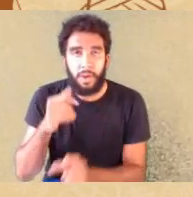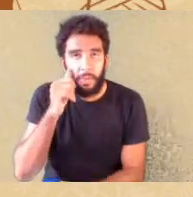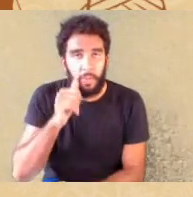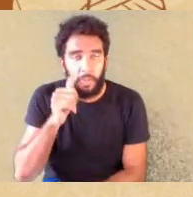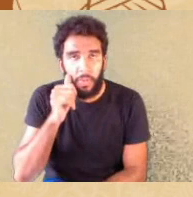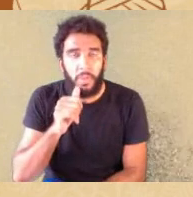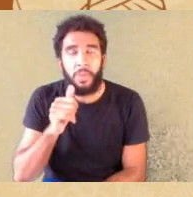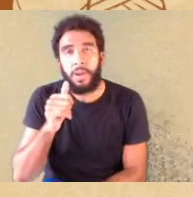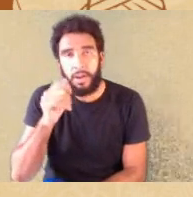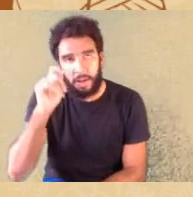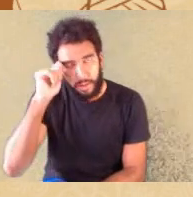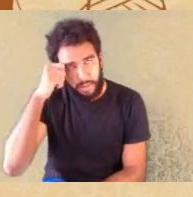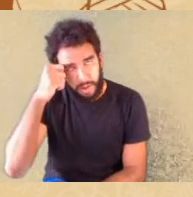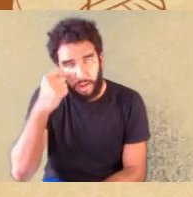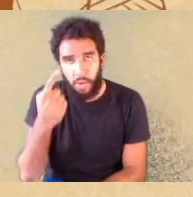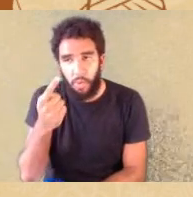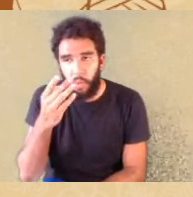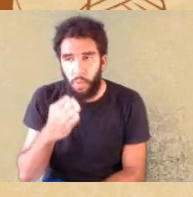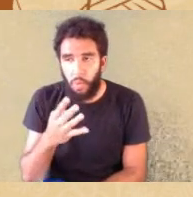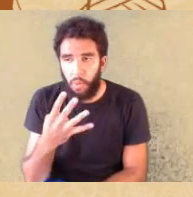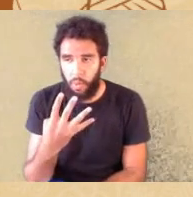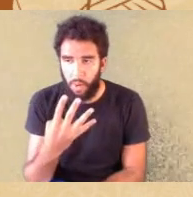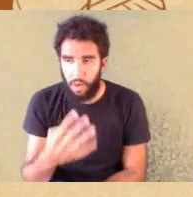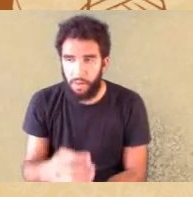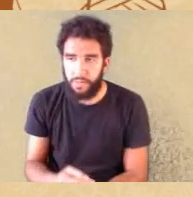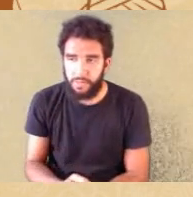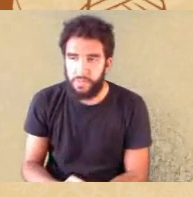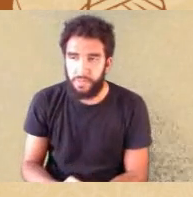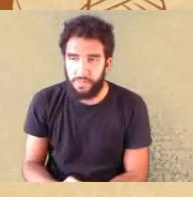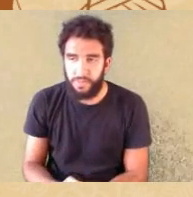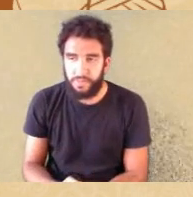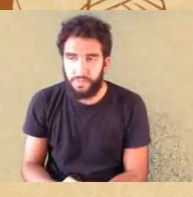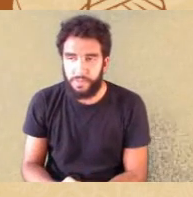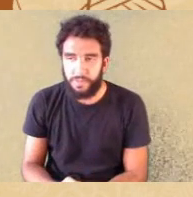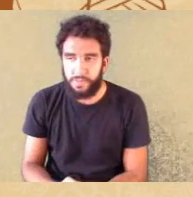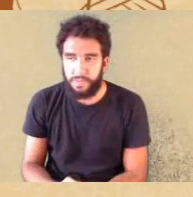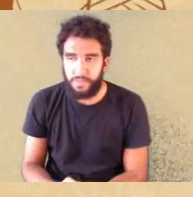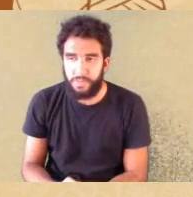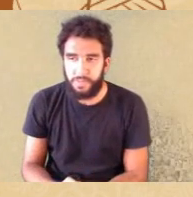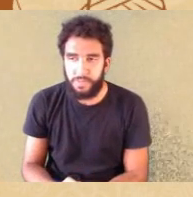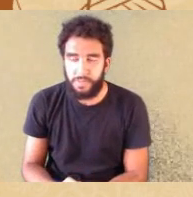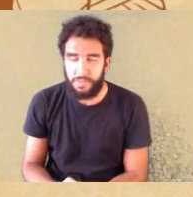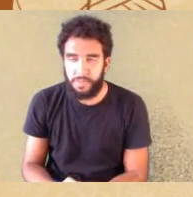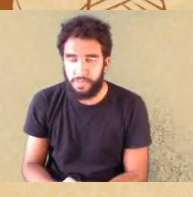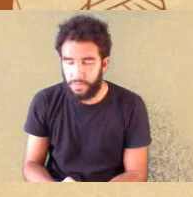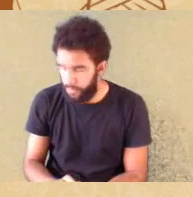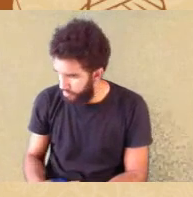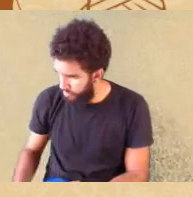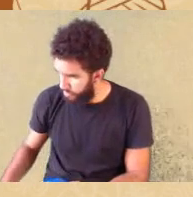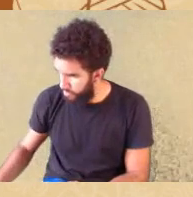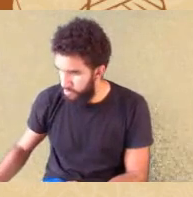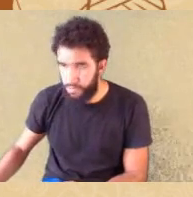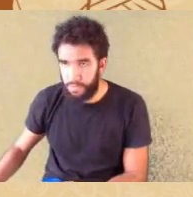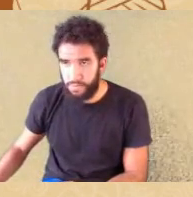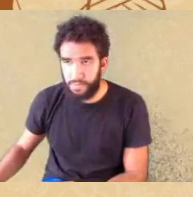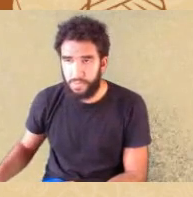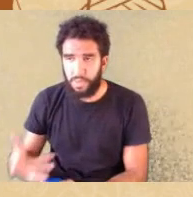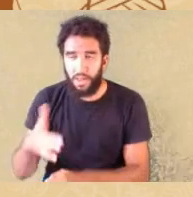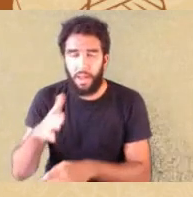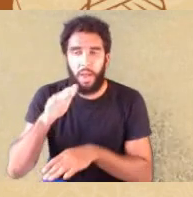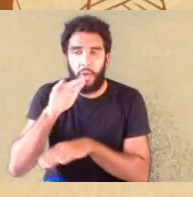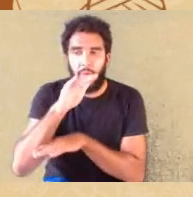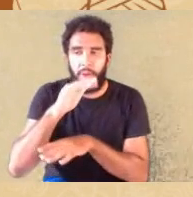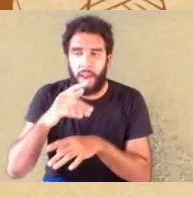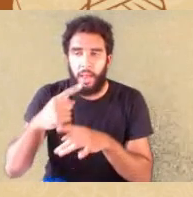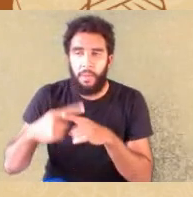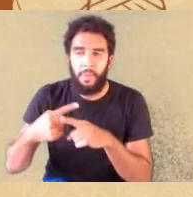do que ganham homens brancos. Tá? Vamos lá. Aí, eu vou ter que pular aqui, que são muitos dados econômicos,